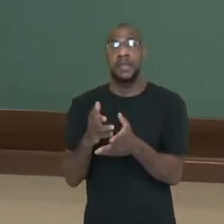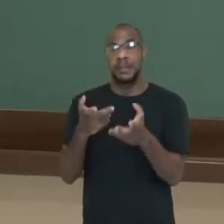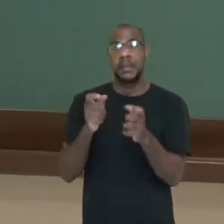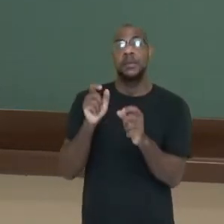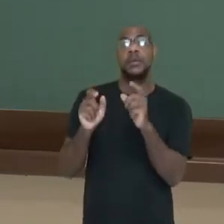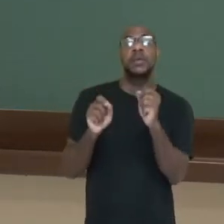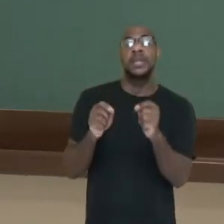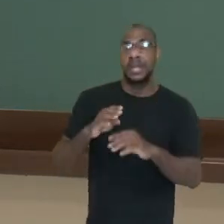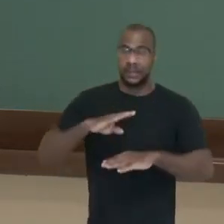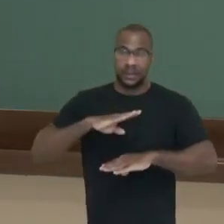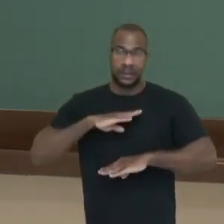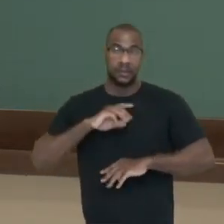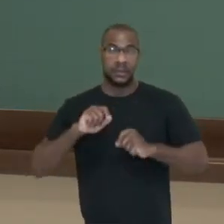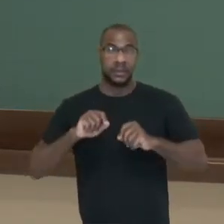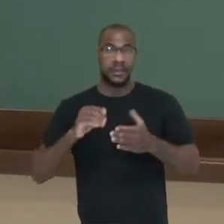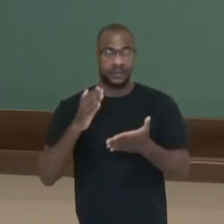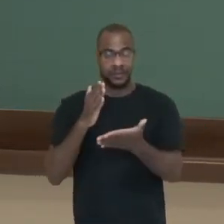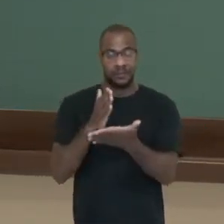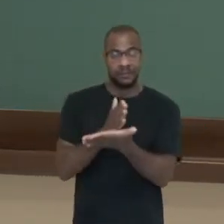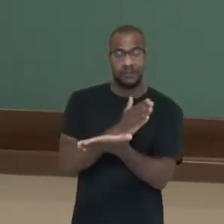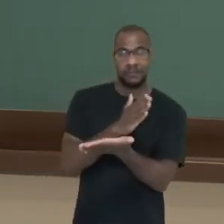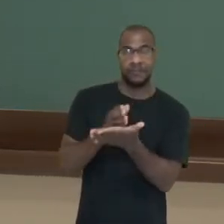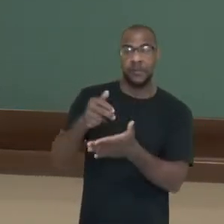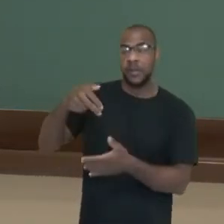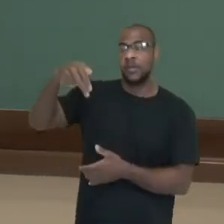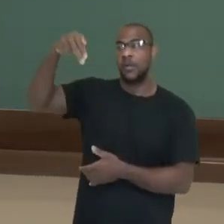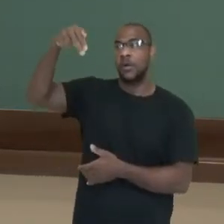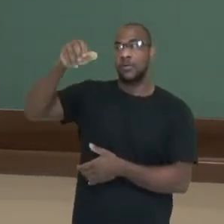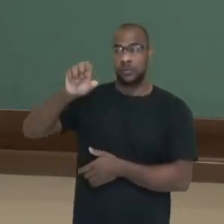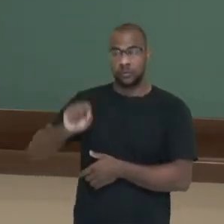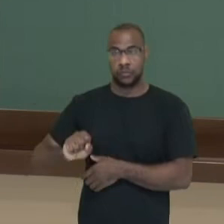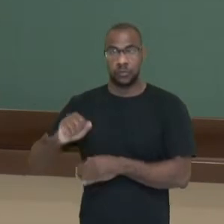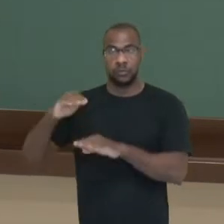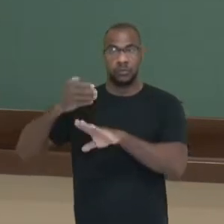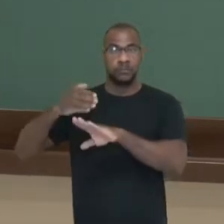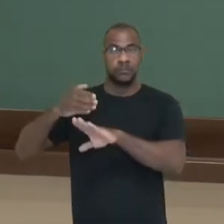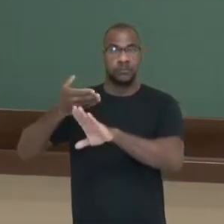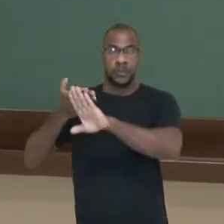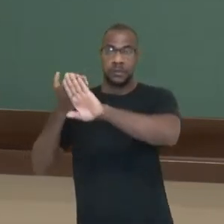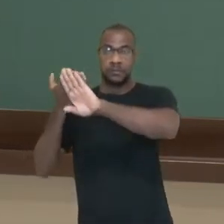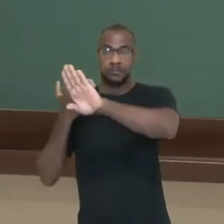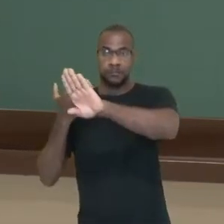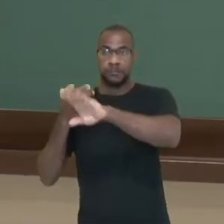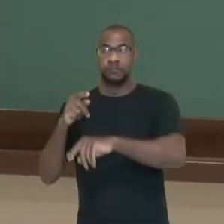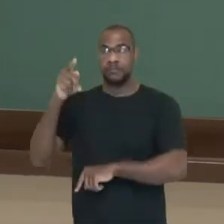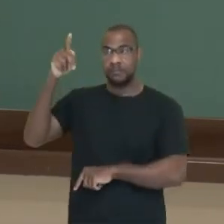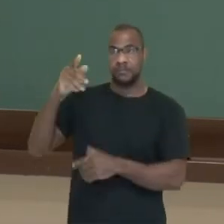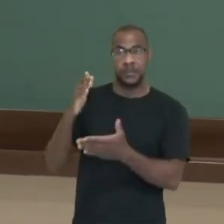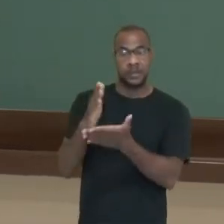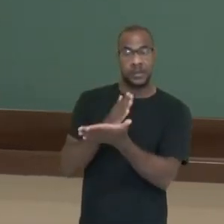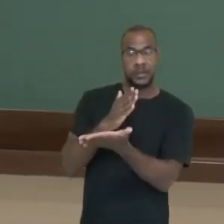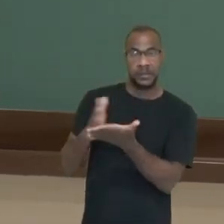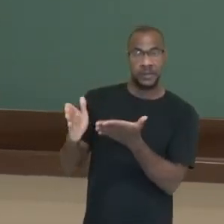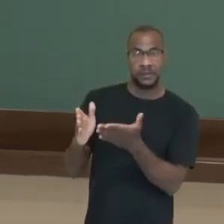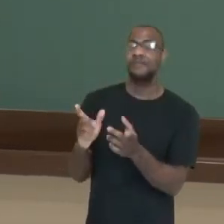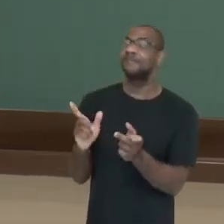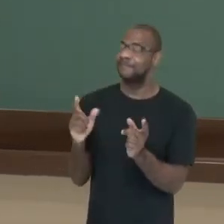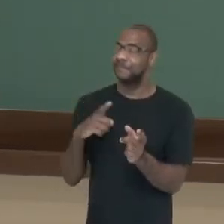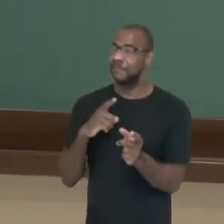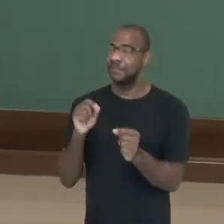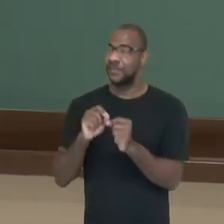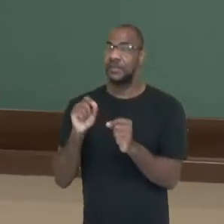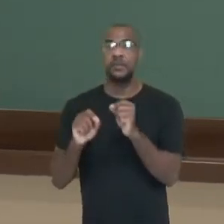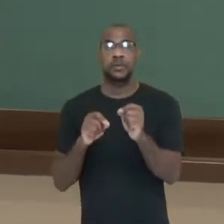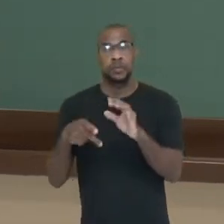a situação da separação entre o norte e o sul norte-americano, em que literalmente essas divergências fizeram com que